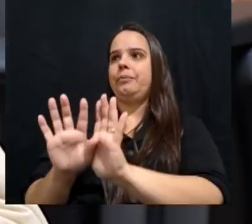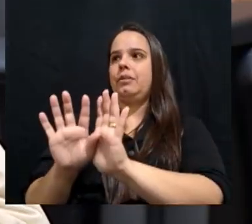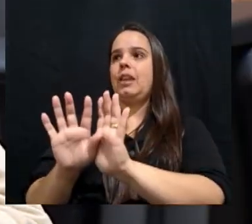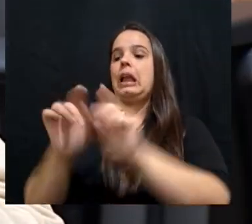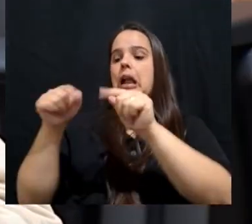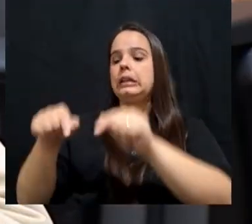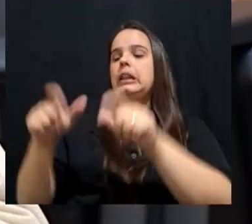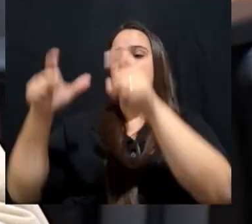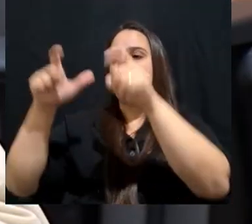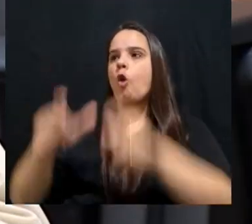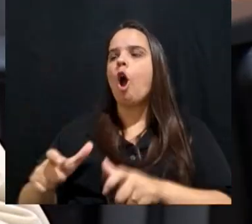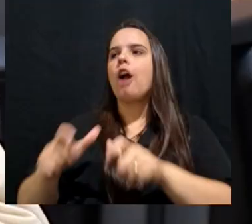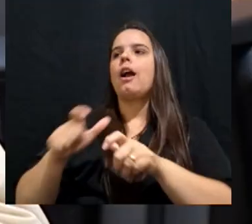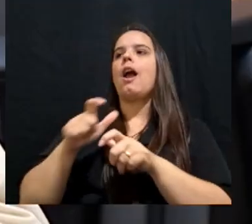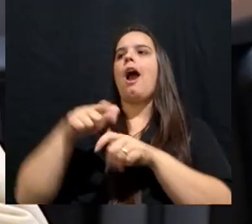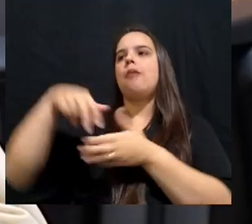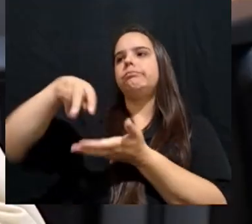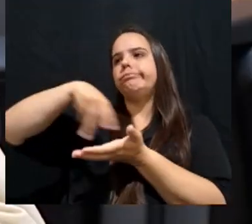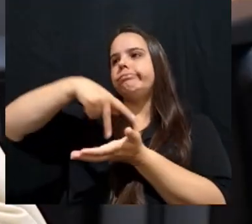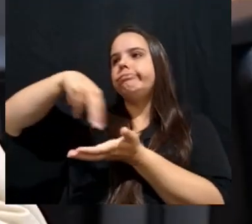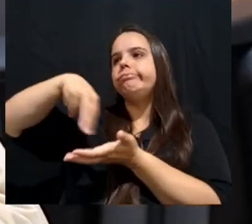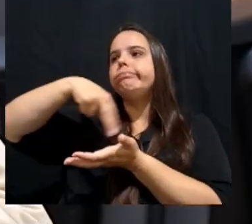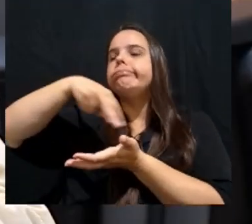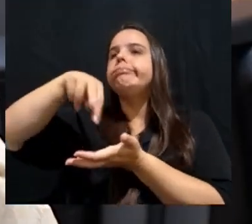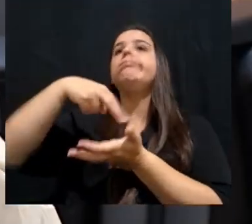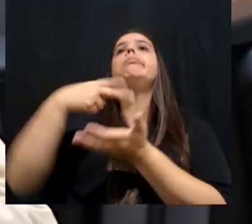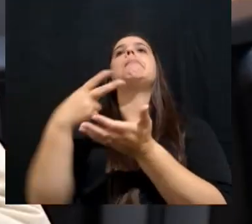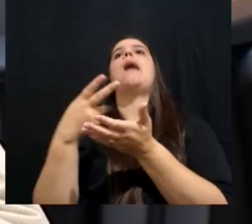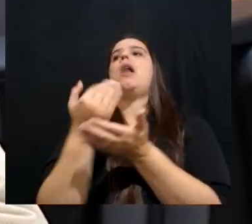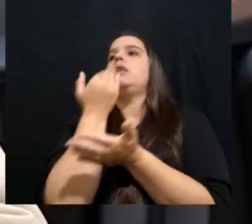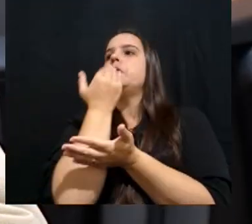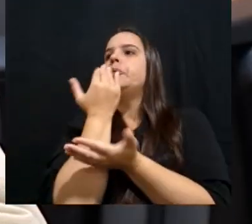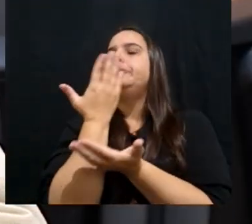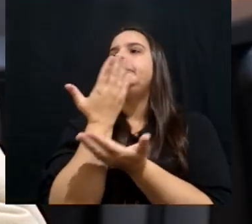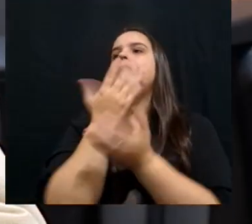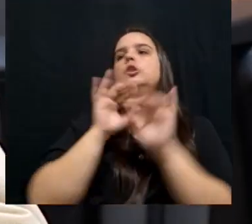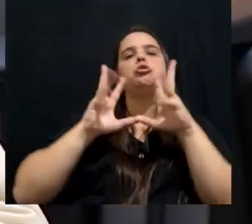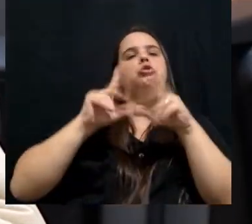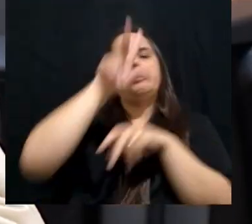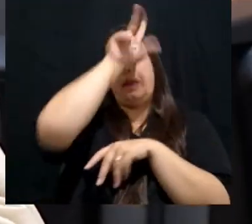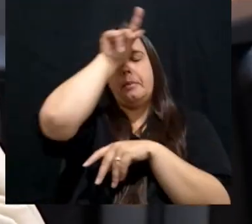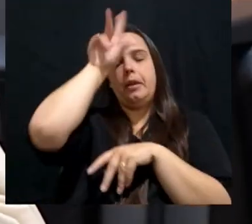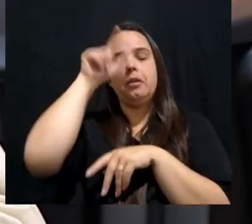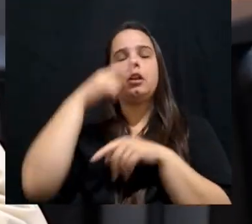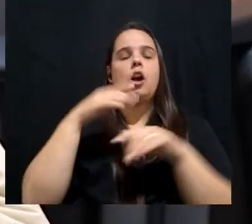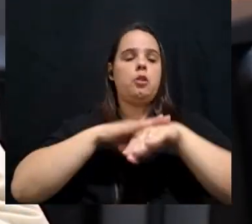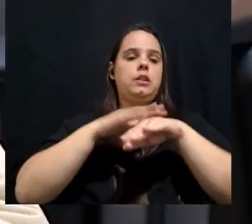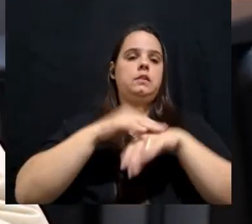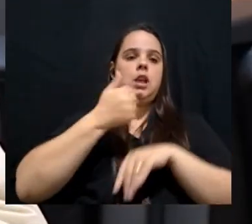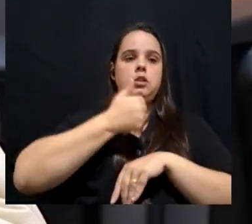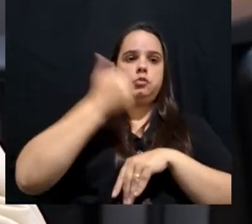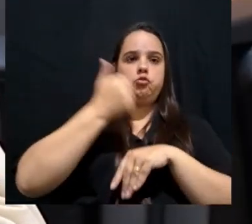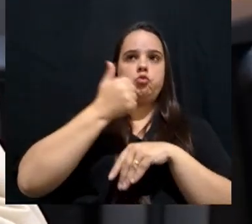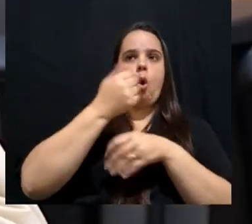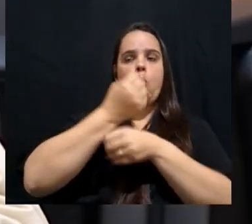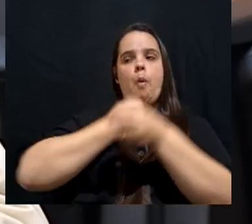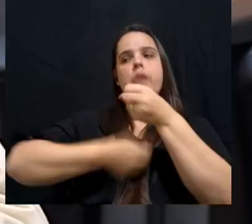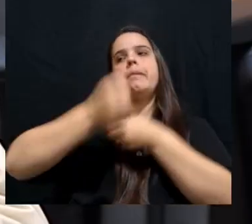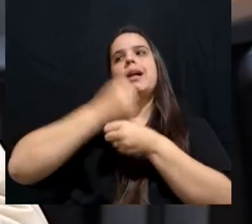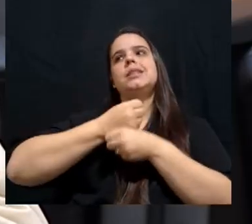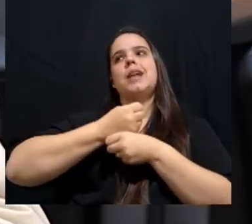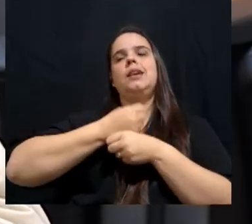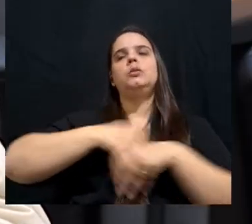precisavam ser tudo custeado pela prefeitura. Então nós fizemos o primeiro no ano passado, final do ano, foi um sucesso,